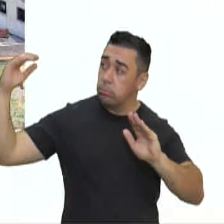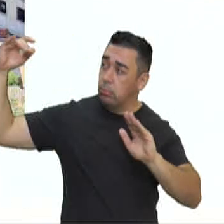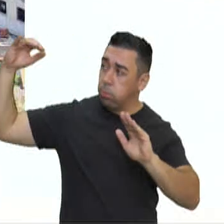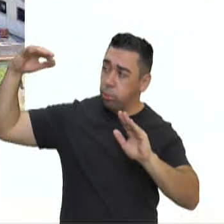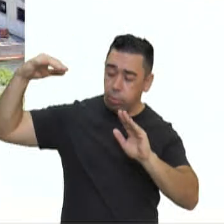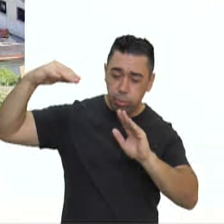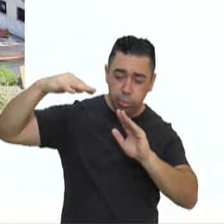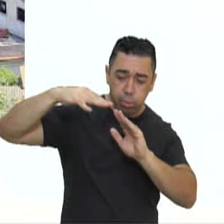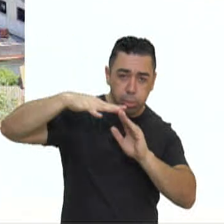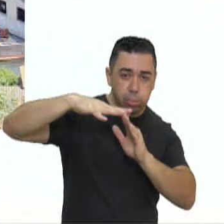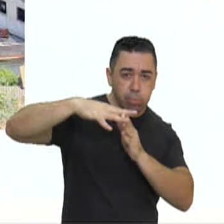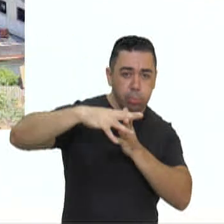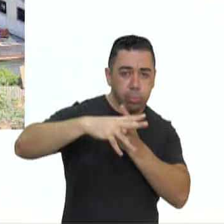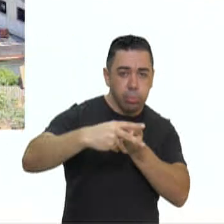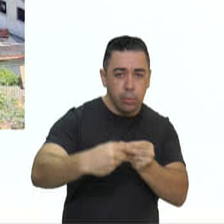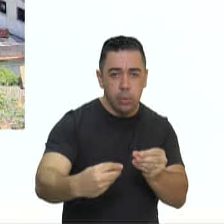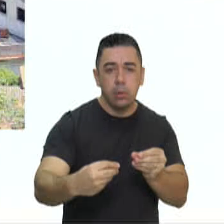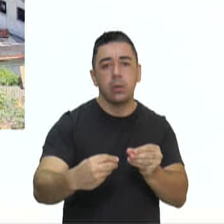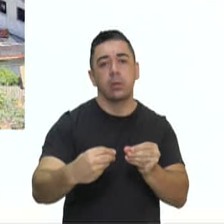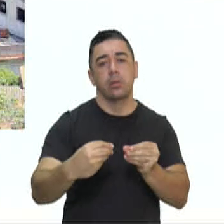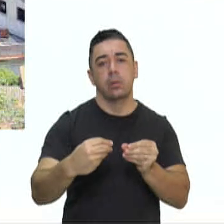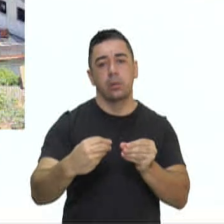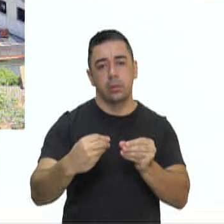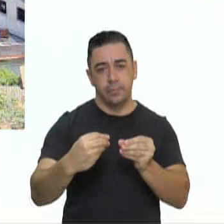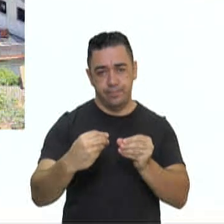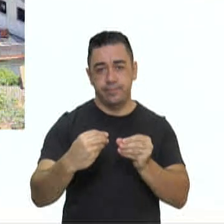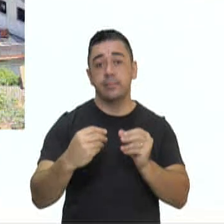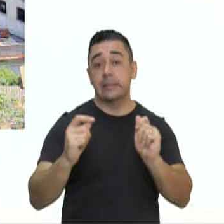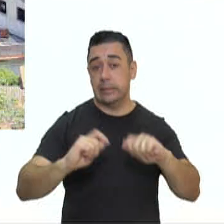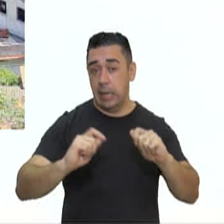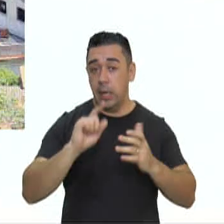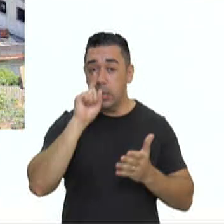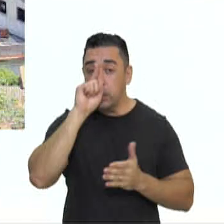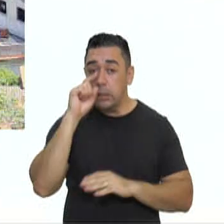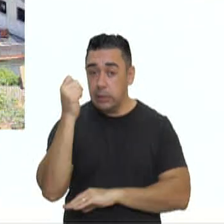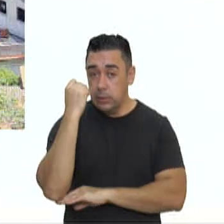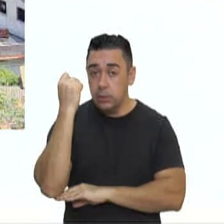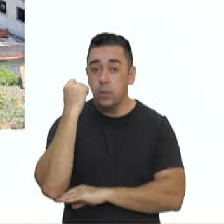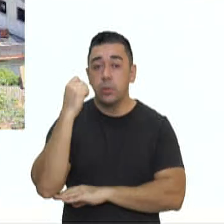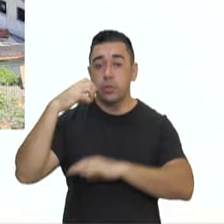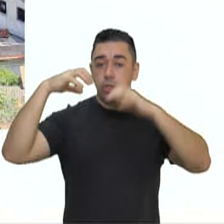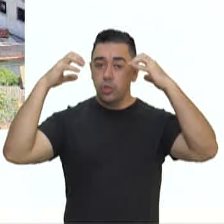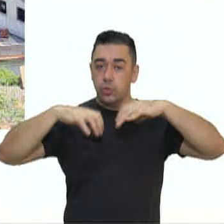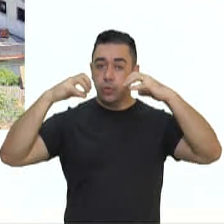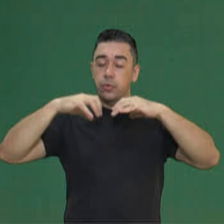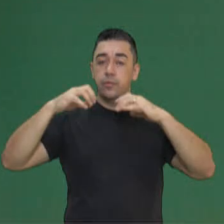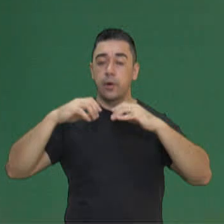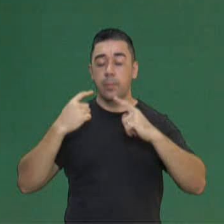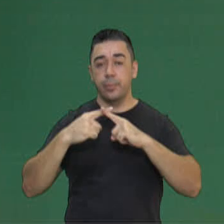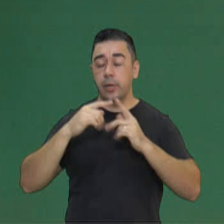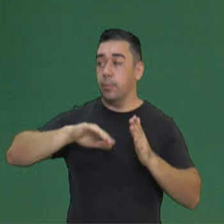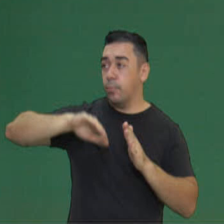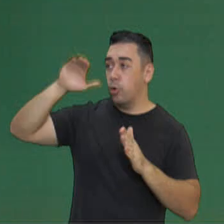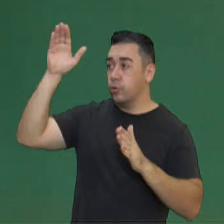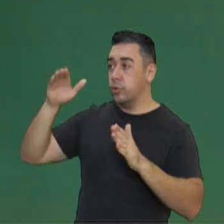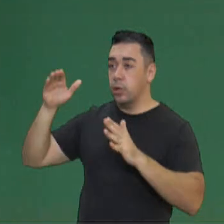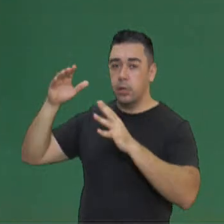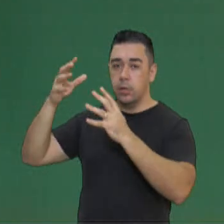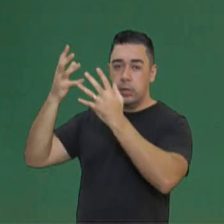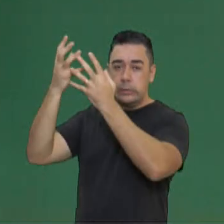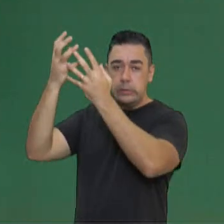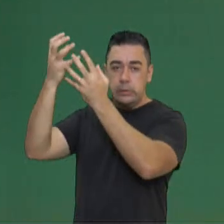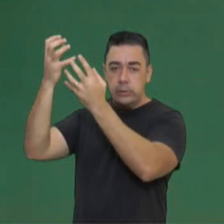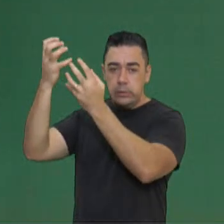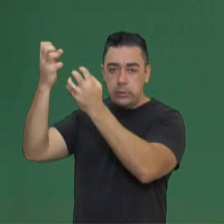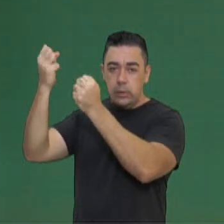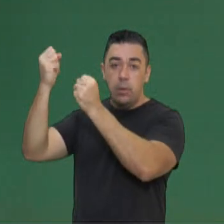nessas encostas de morro, elas estão sofrendo risco, né, se chover demais, dessa terra encharcar, né, e ceder. Então,